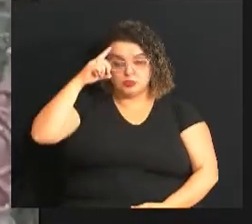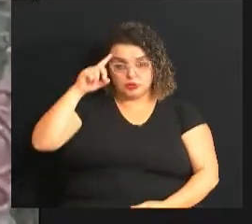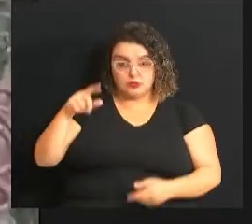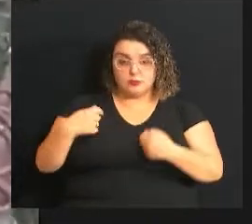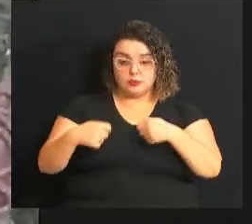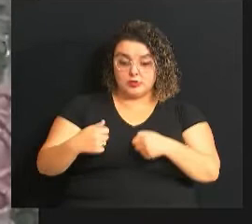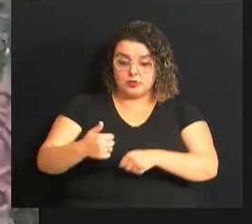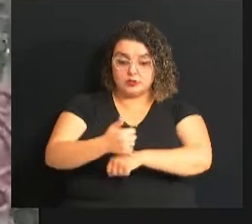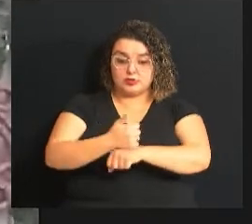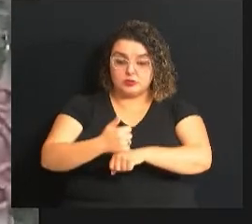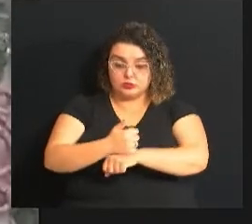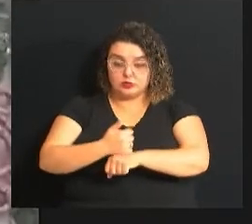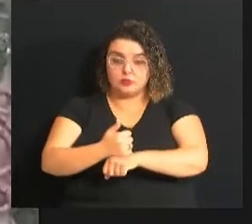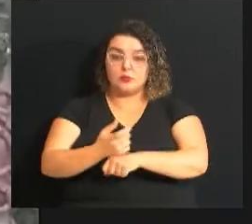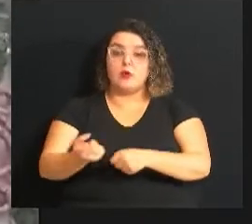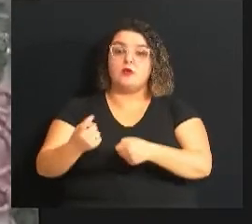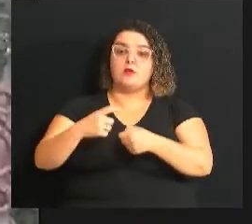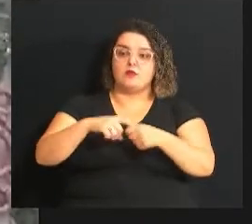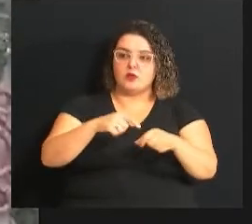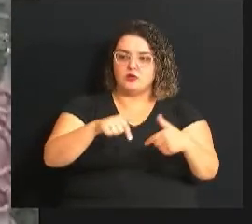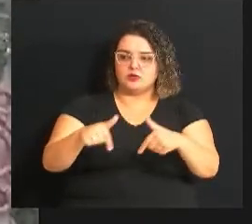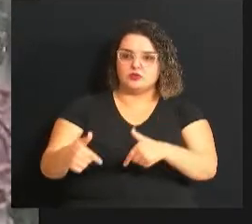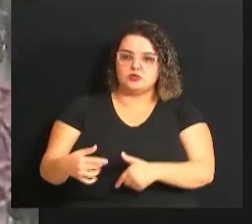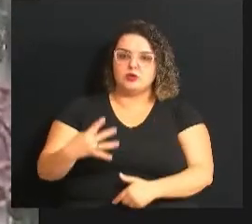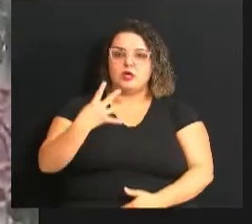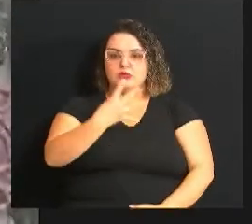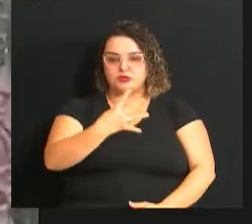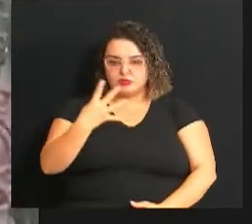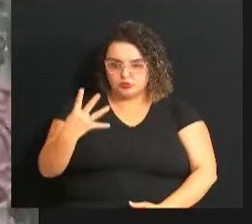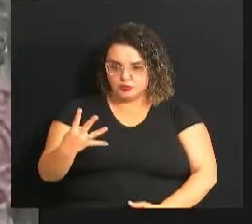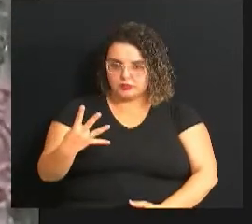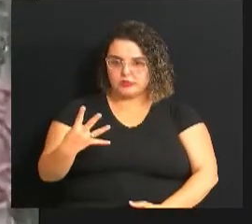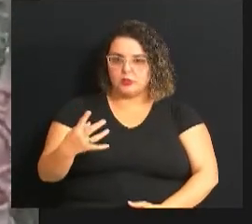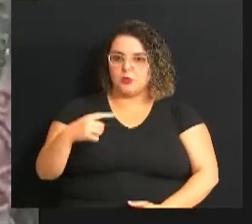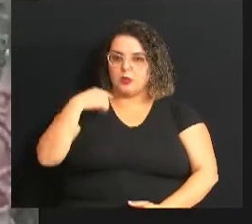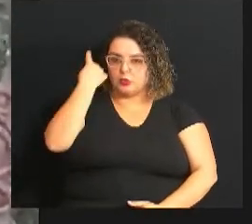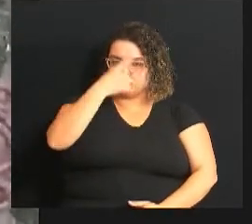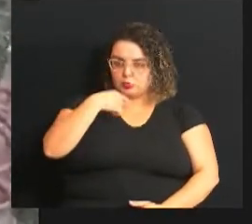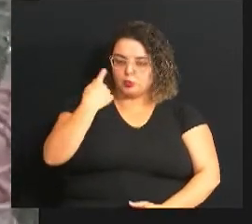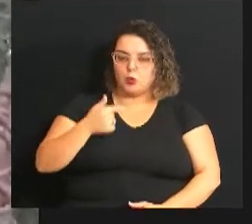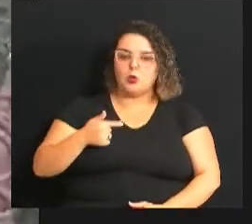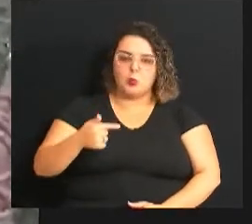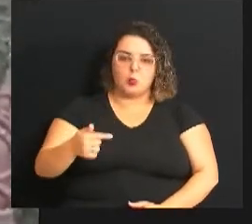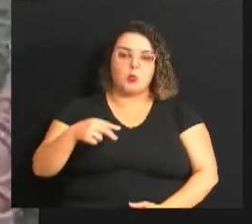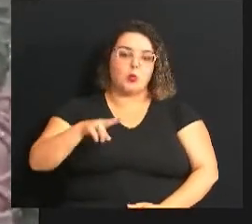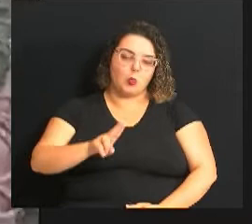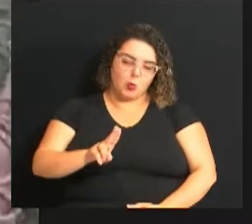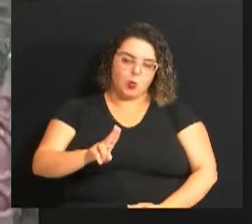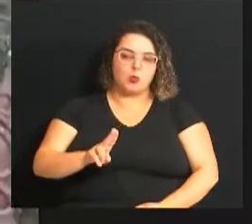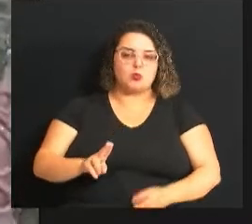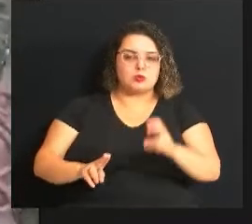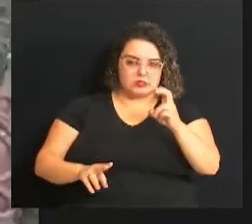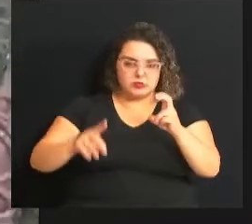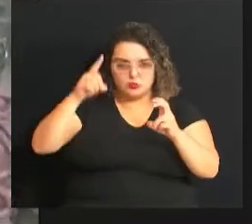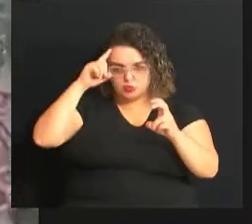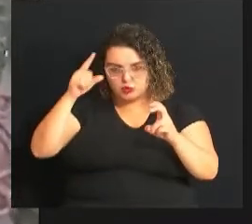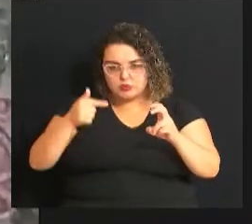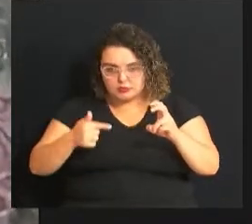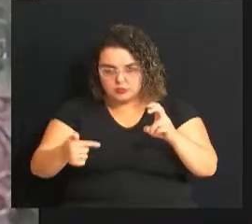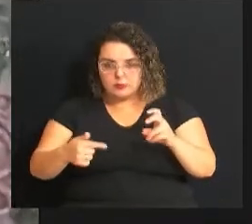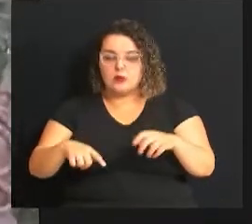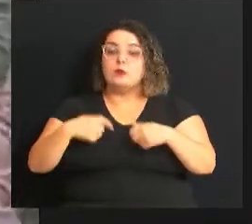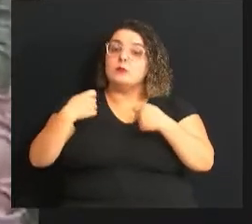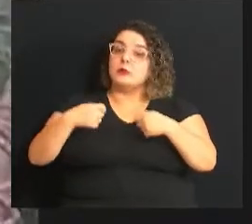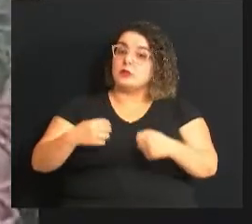profissional retorne a trabalhar as 44 horas semanais, ou os 5 dias por semana, ela terá que fazer um